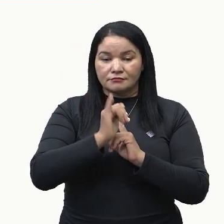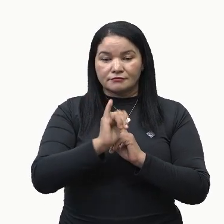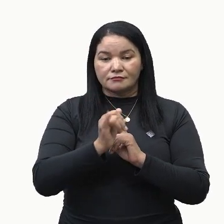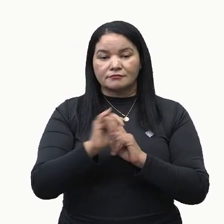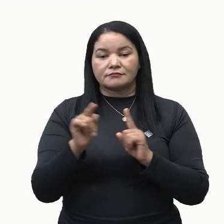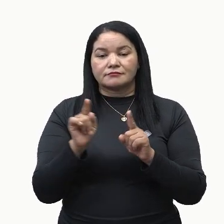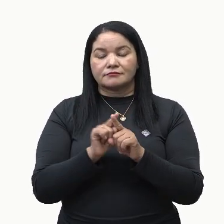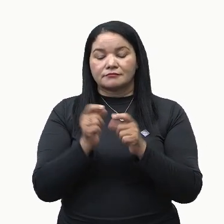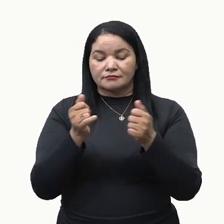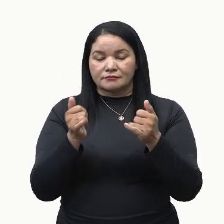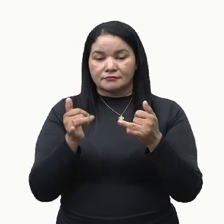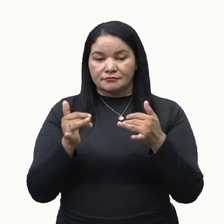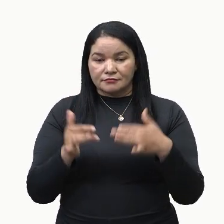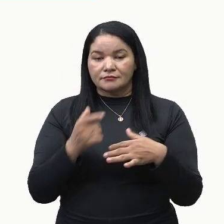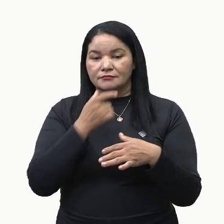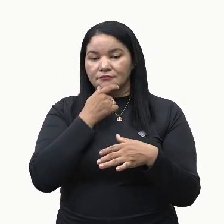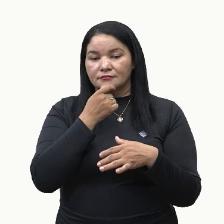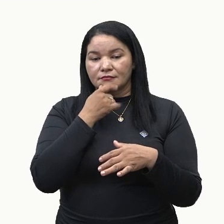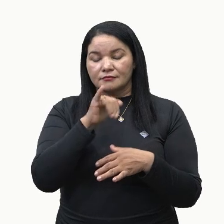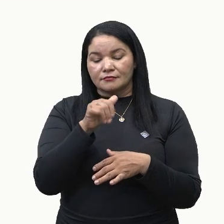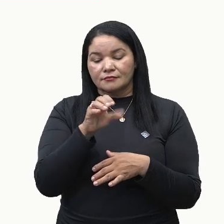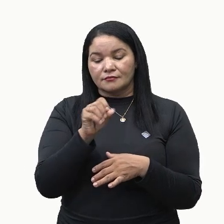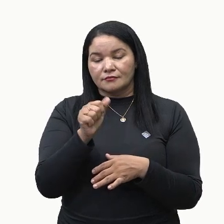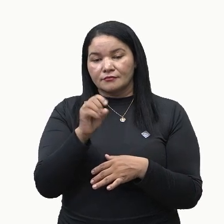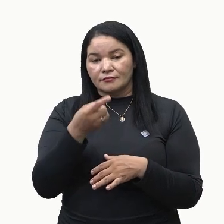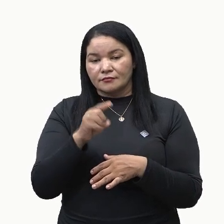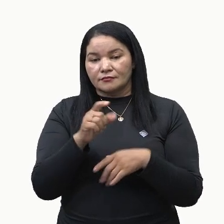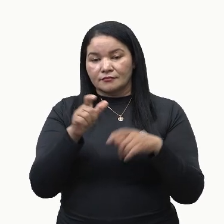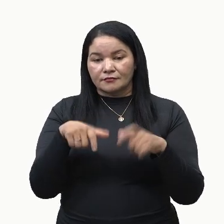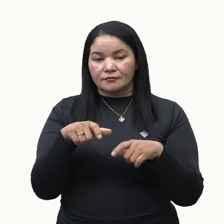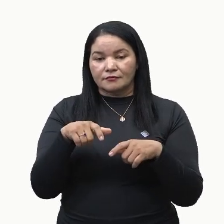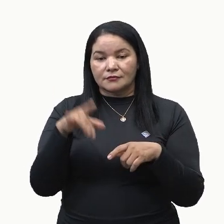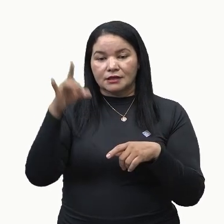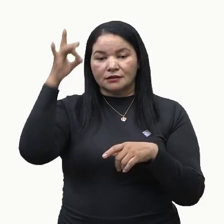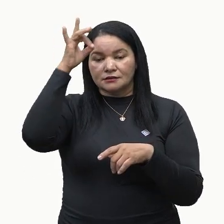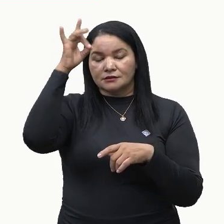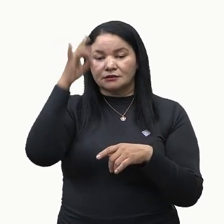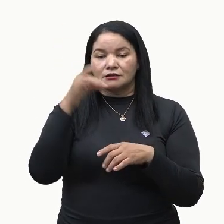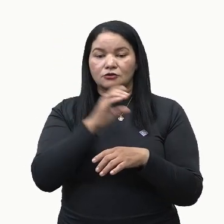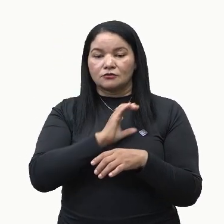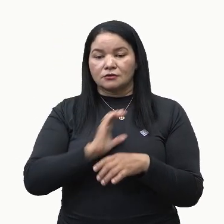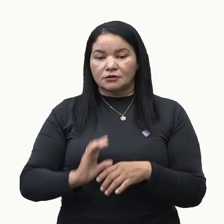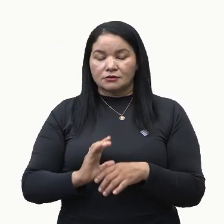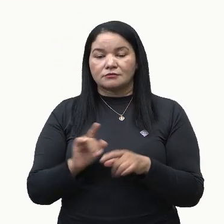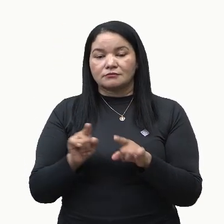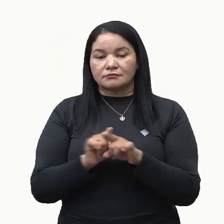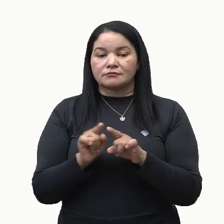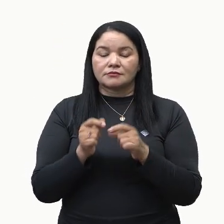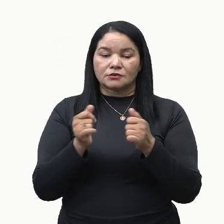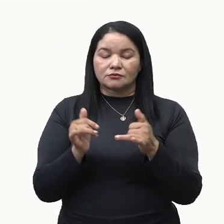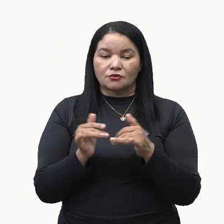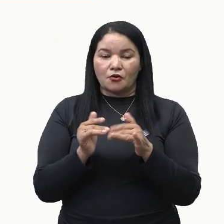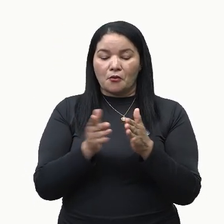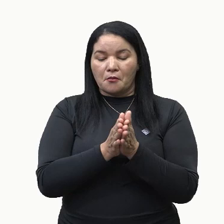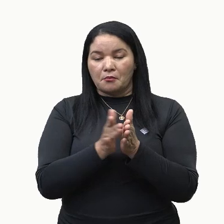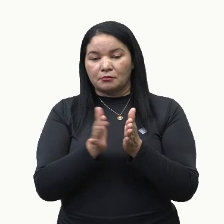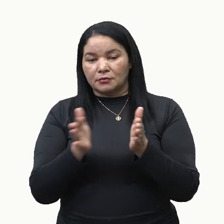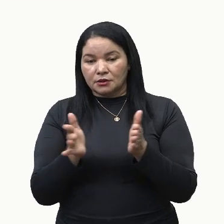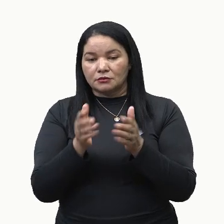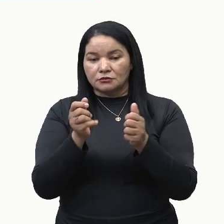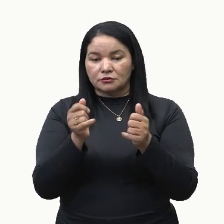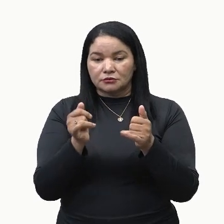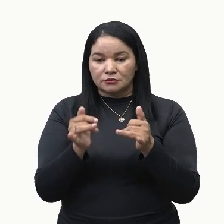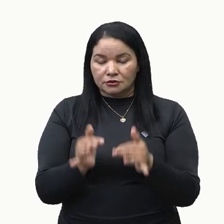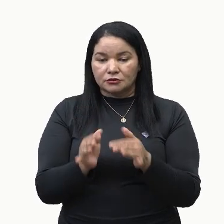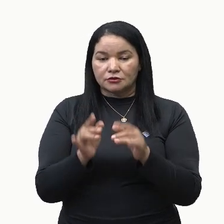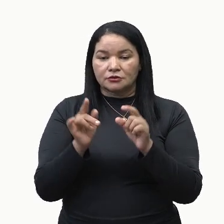essa narrativa do João de Santo Cristo. Então notem aí que esse período que esse trecho que nós